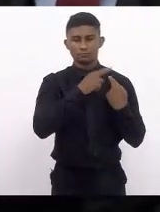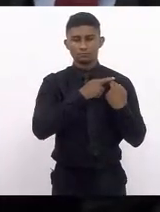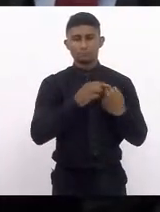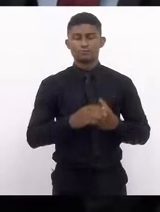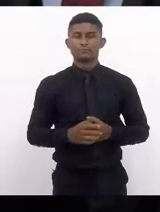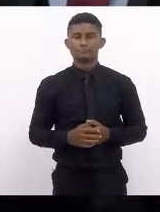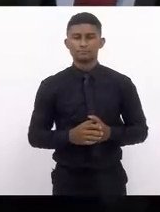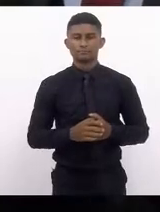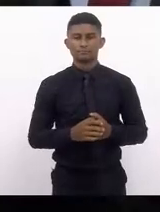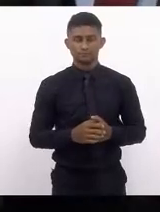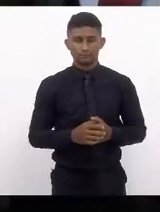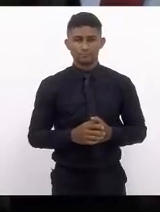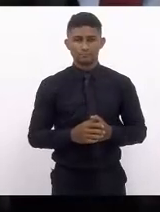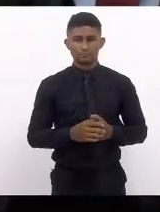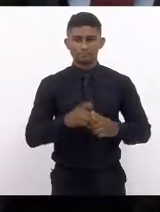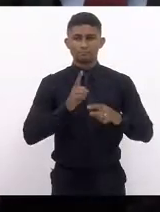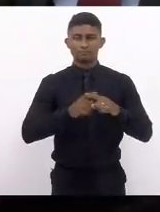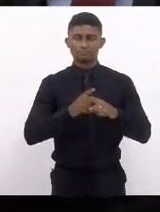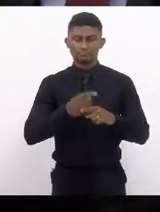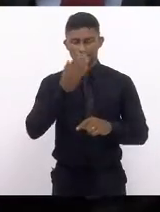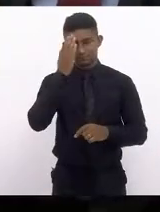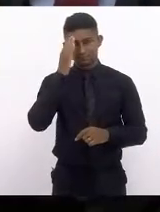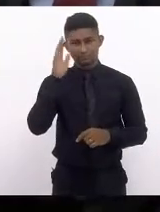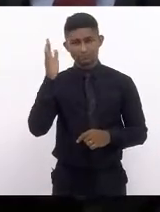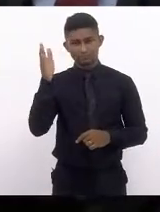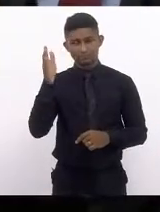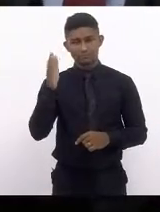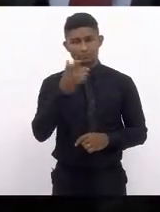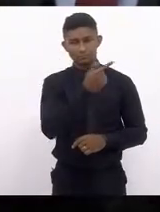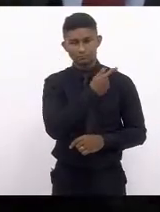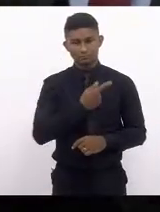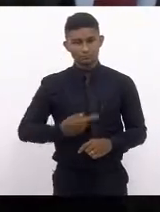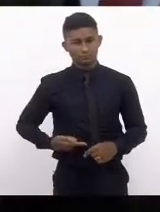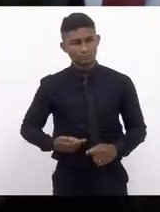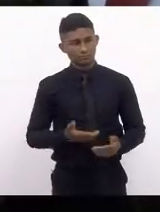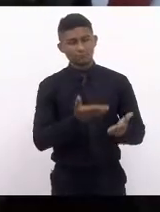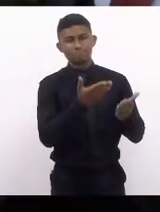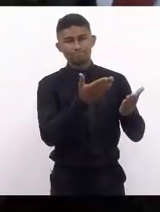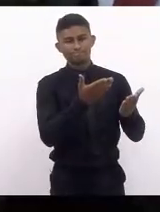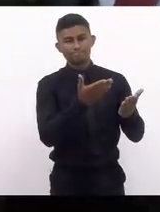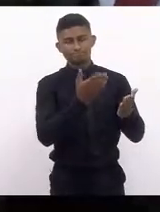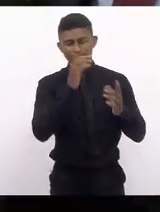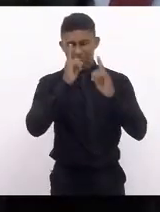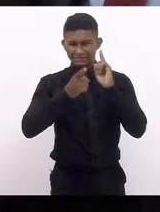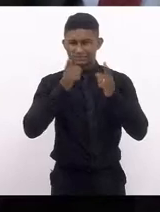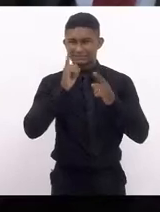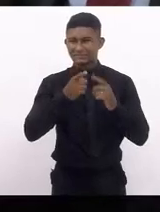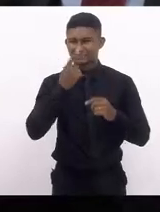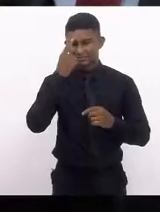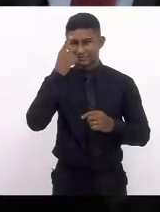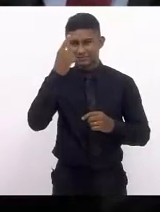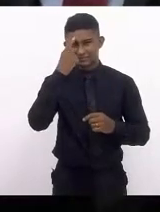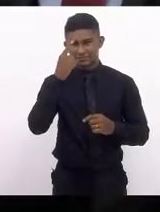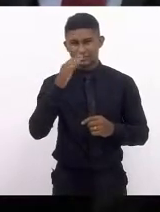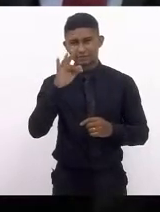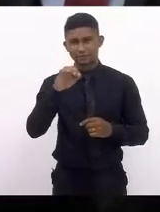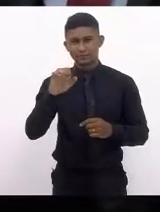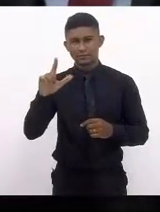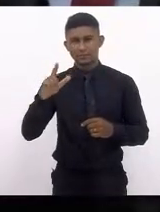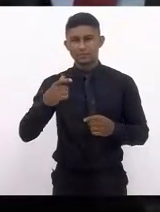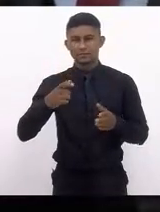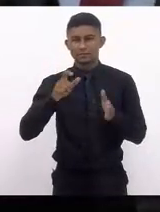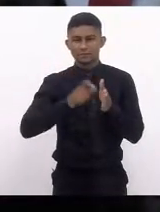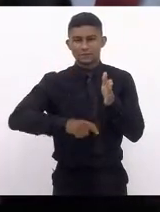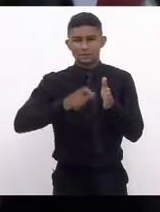diante tudo desgoverno do governador que assumiu um regime de recuperação fiscal que